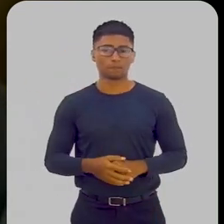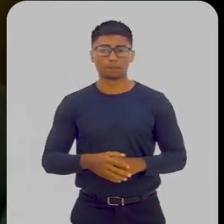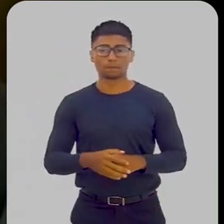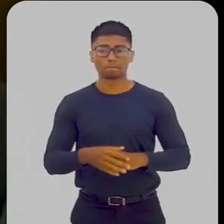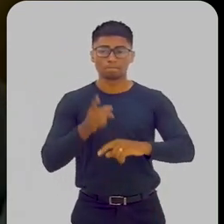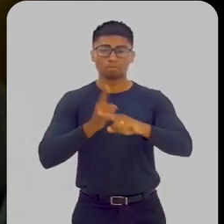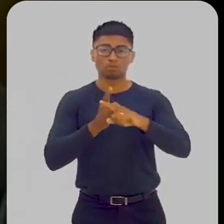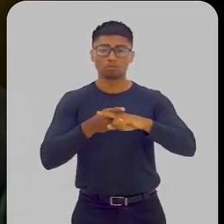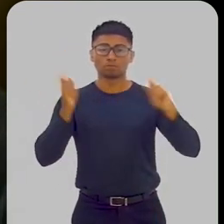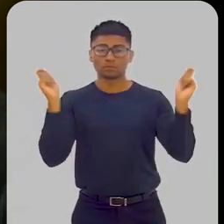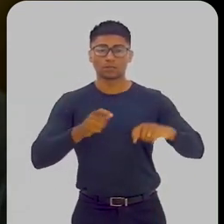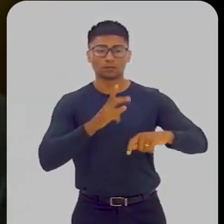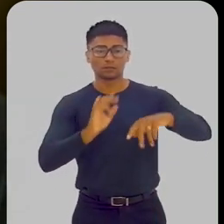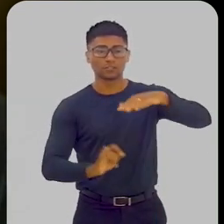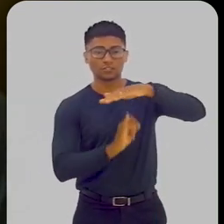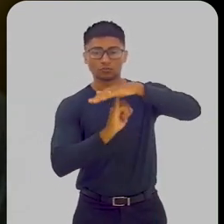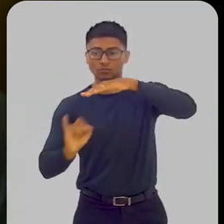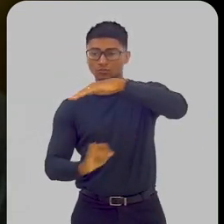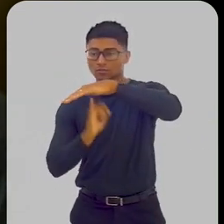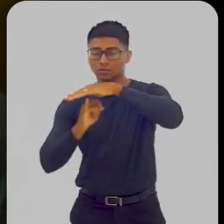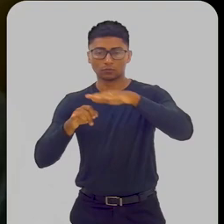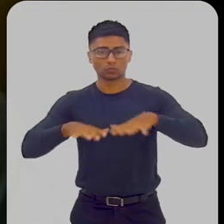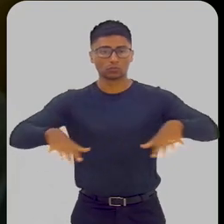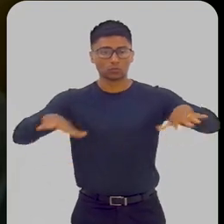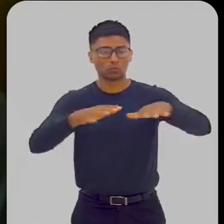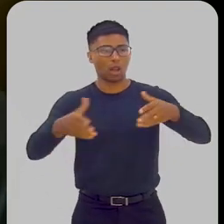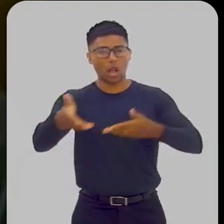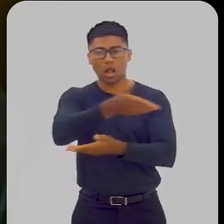né? Pela sinergia que você pode gerar